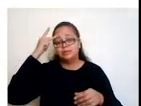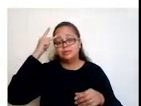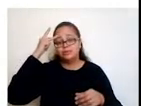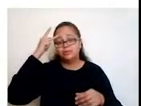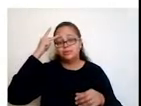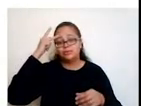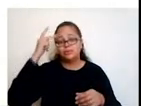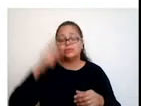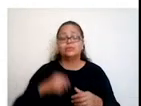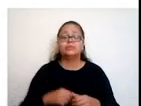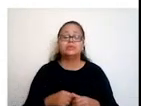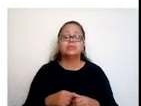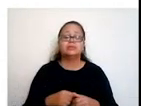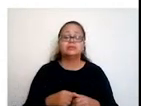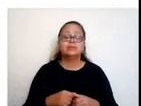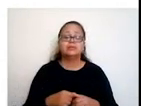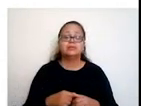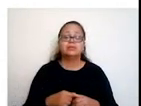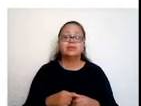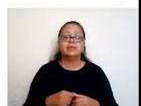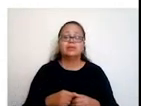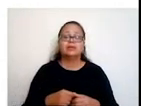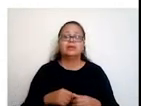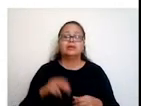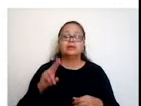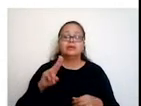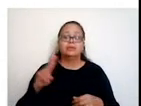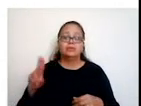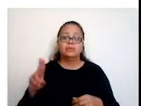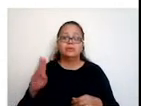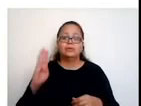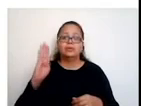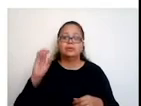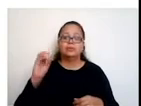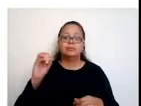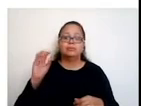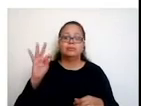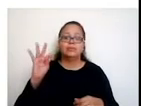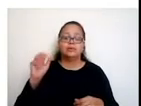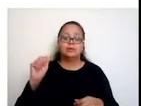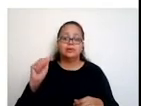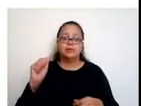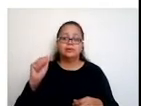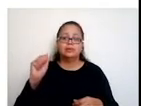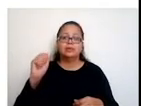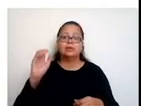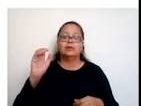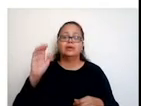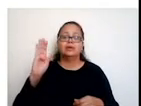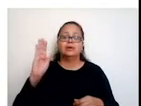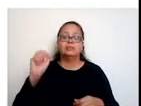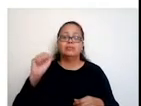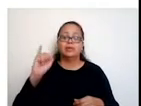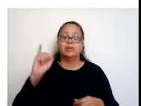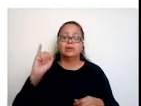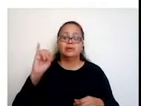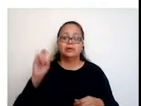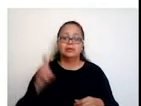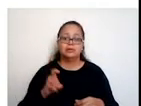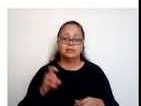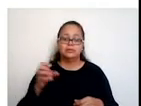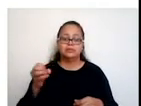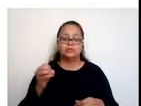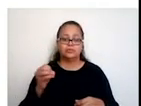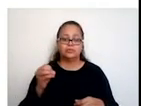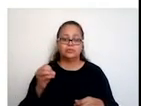ao chamado, né, essas medidas chamadas de bota abaixo, que era feito a qualquer custo, né, contando